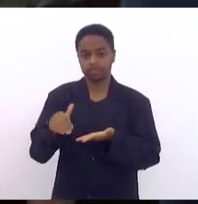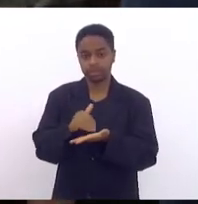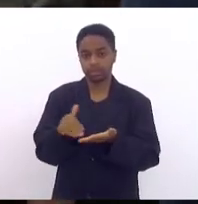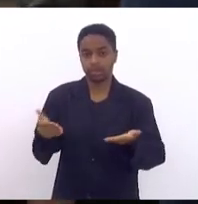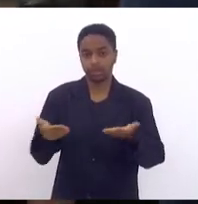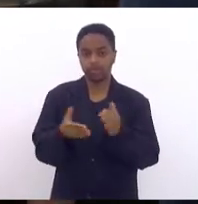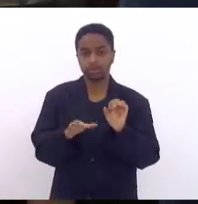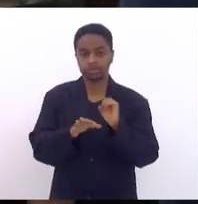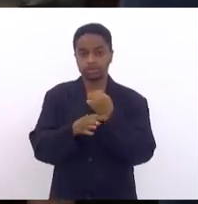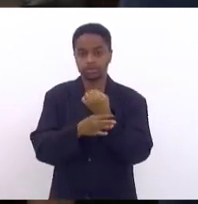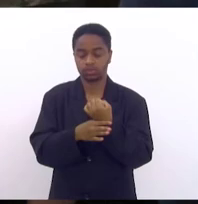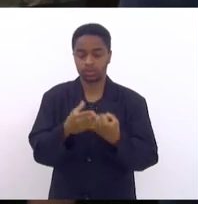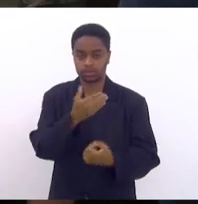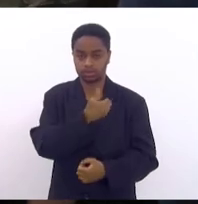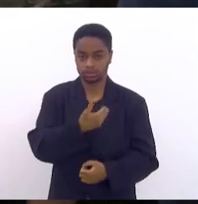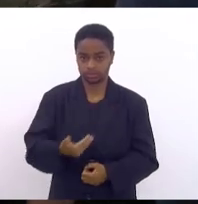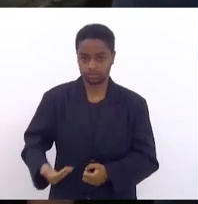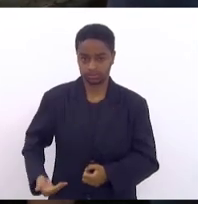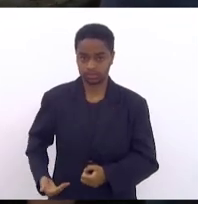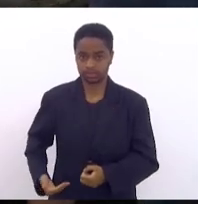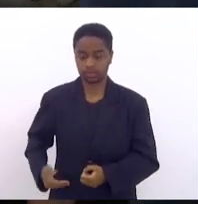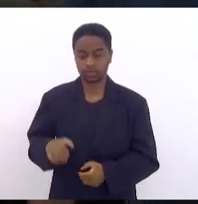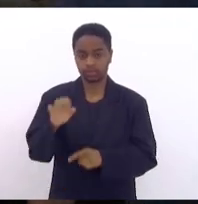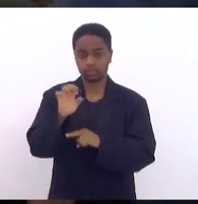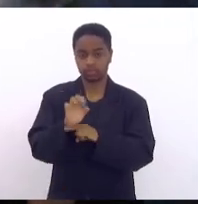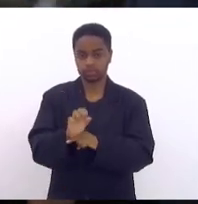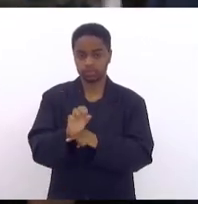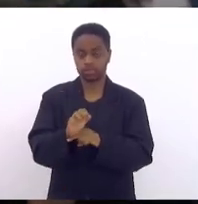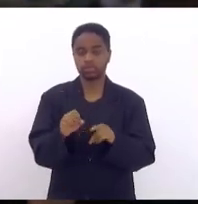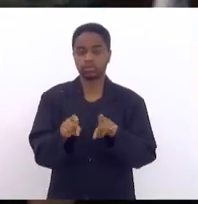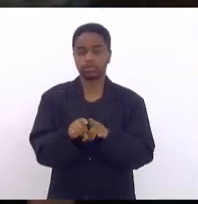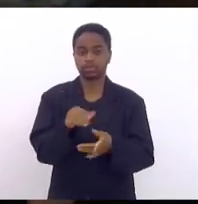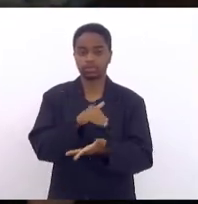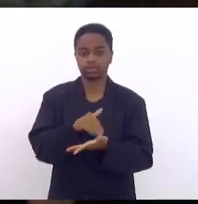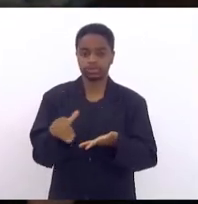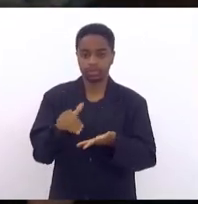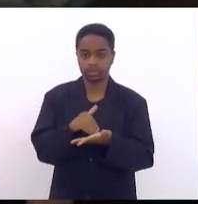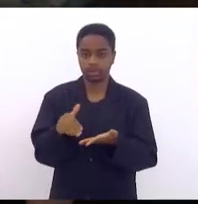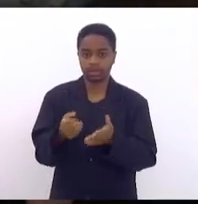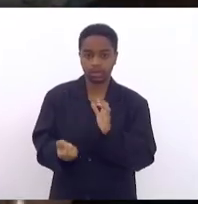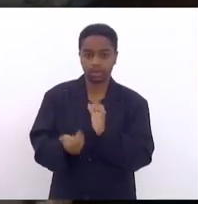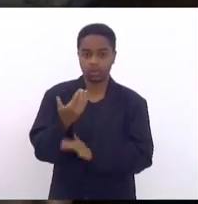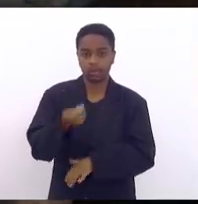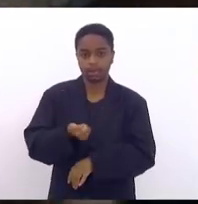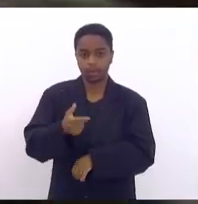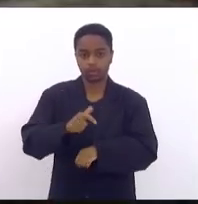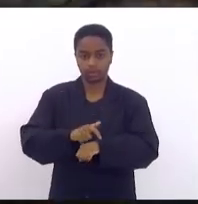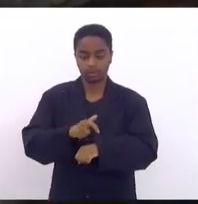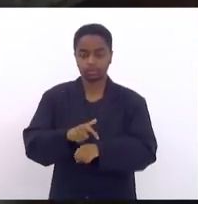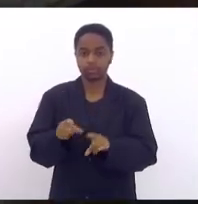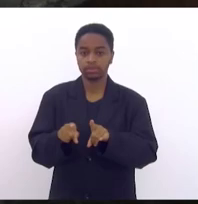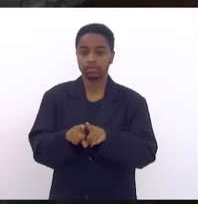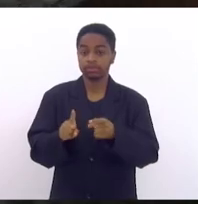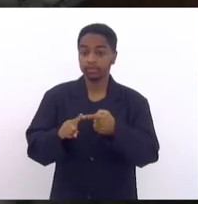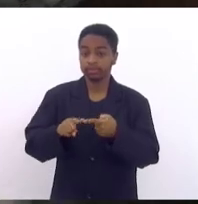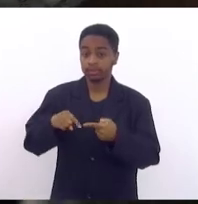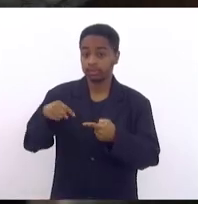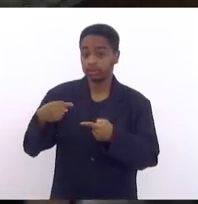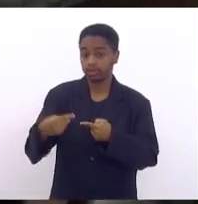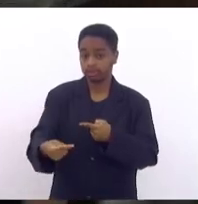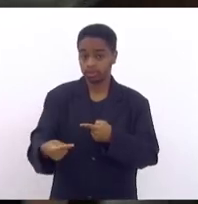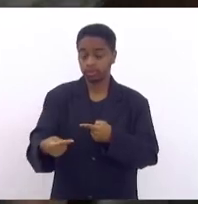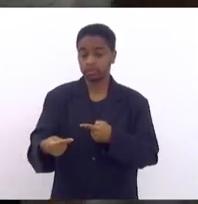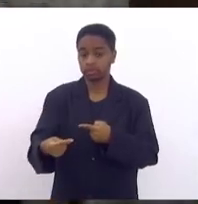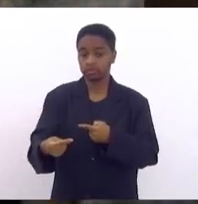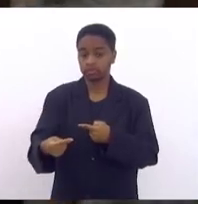de Segurança Pública do Estado, dessa secretaria recentemente criada. E após um